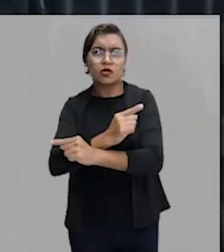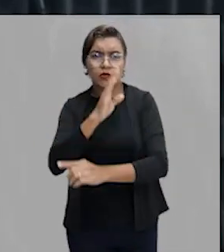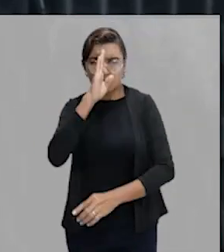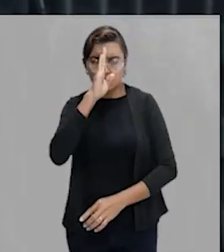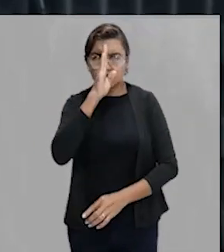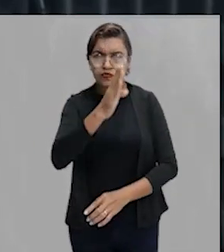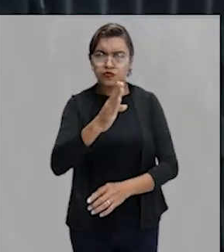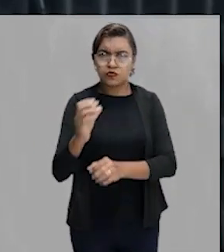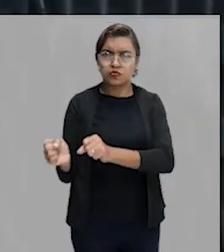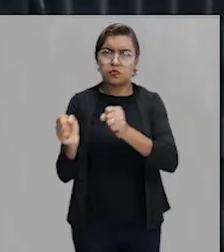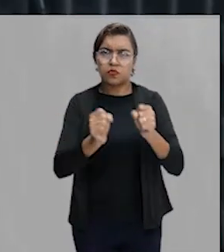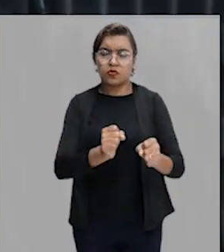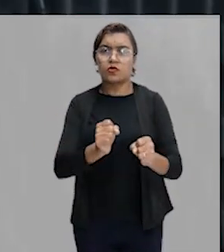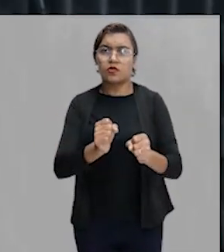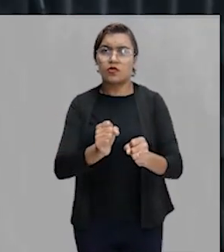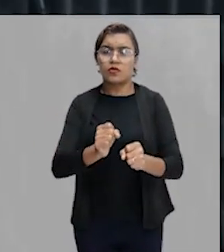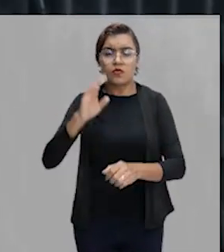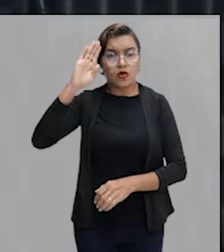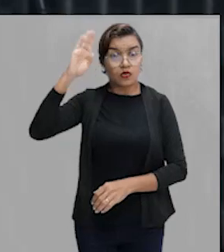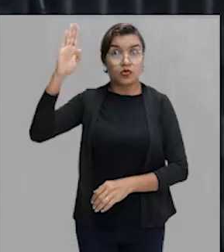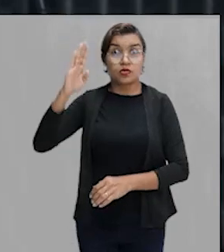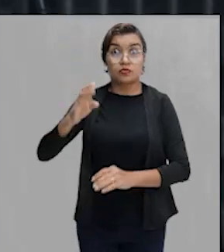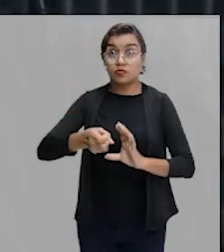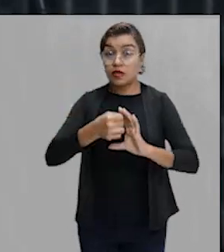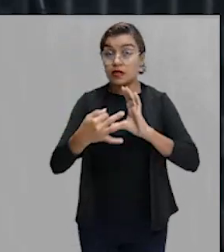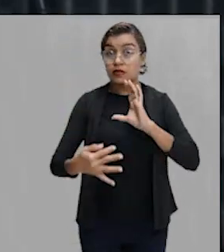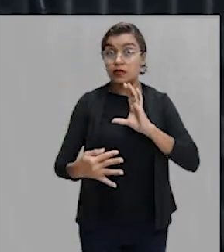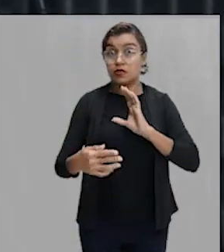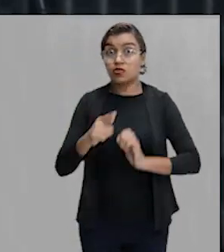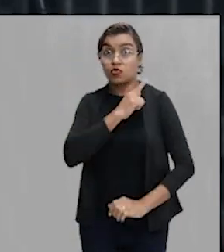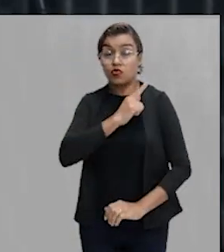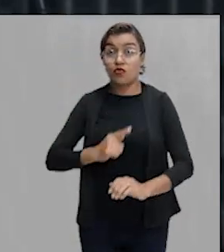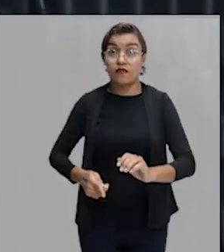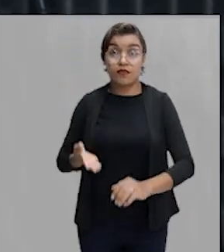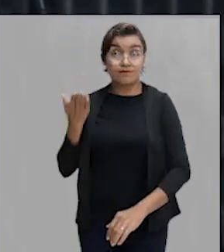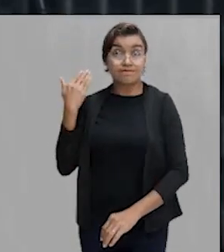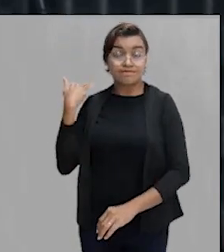ao autoritarismo característico daquela época e daquele governo, beleza?